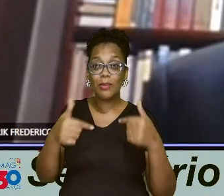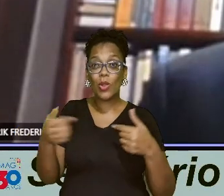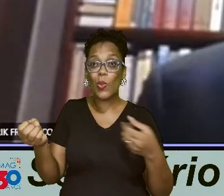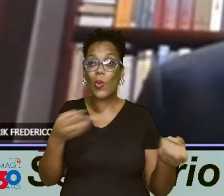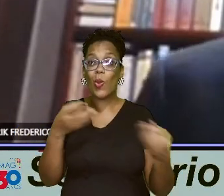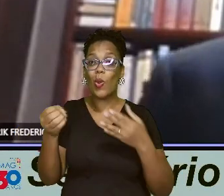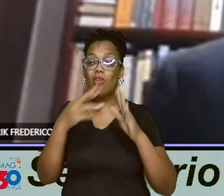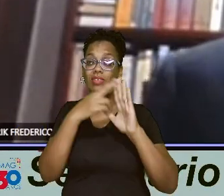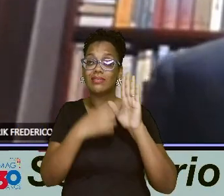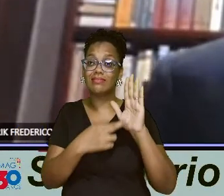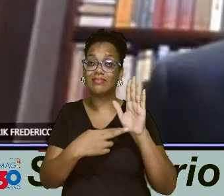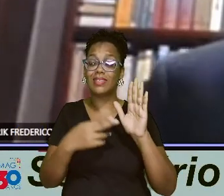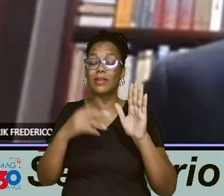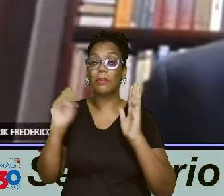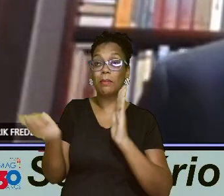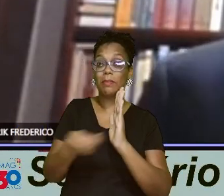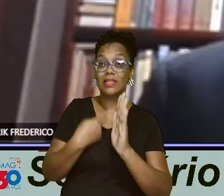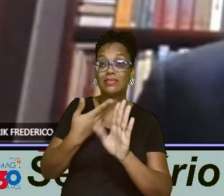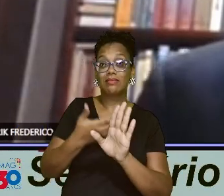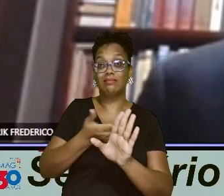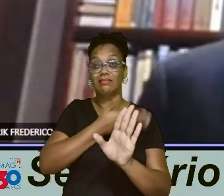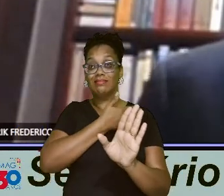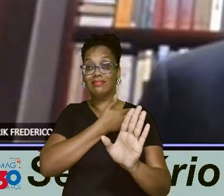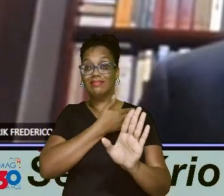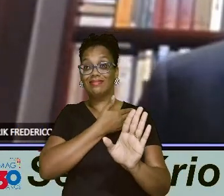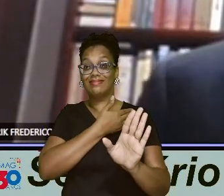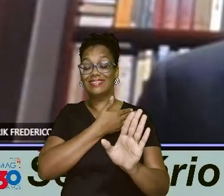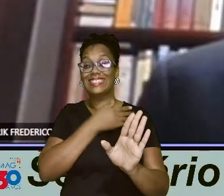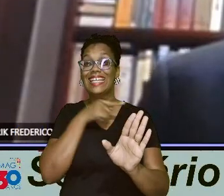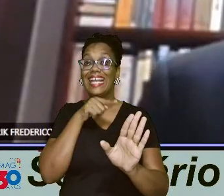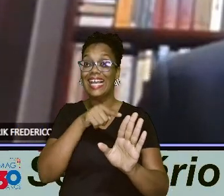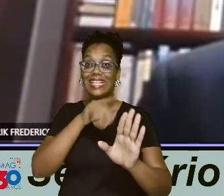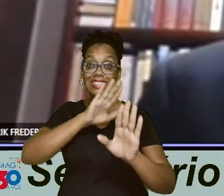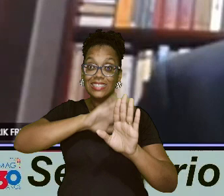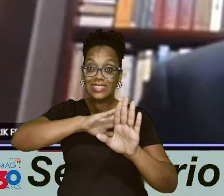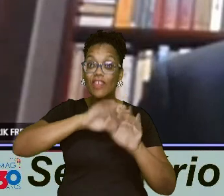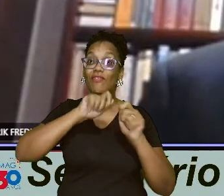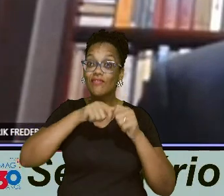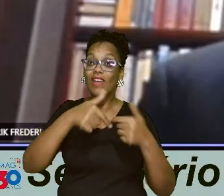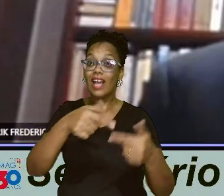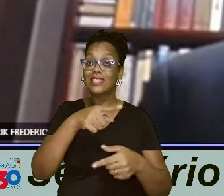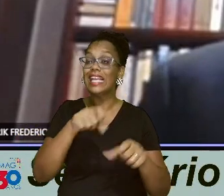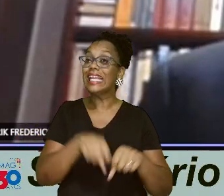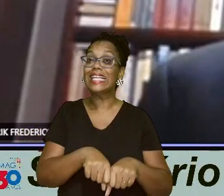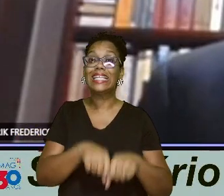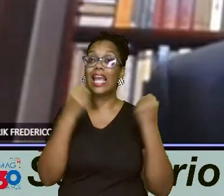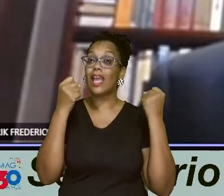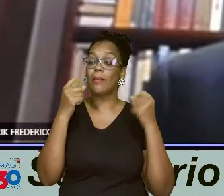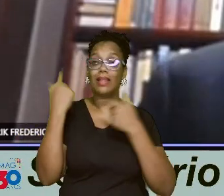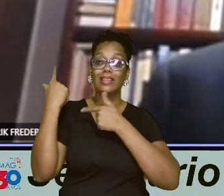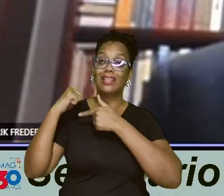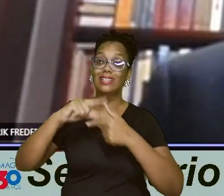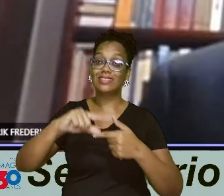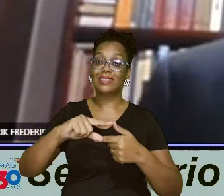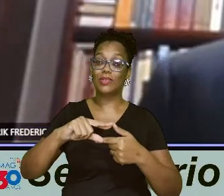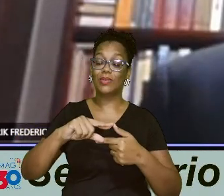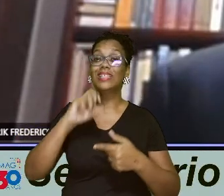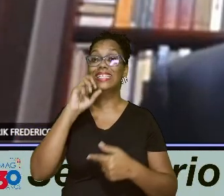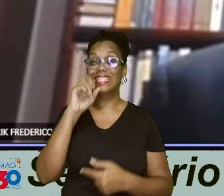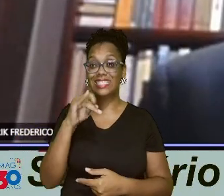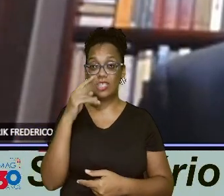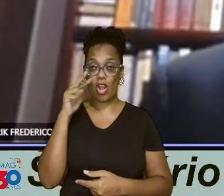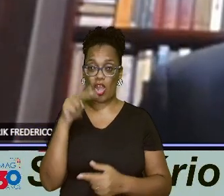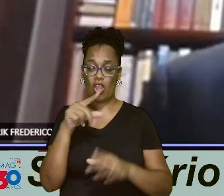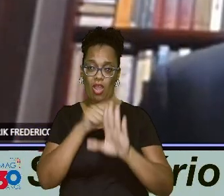de prescrição para trás. E esse precedente faz isso, ele quebra com a tradição. Se a gente for olhar um autor